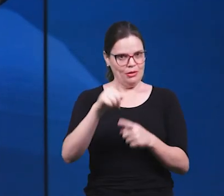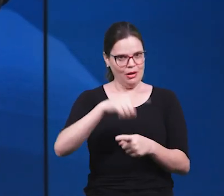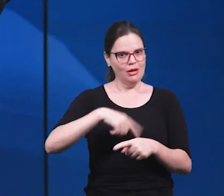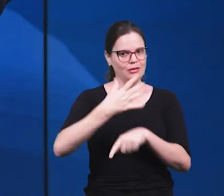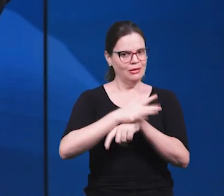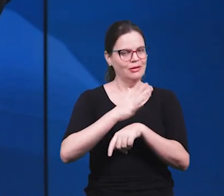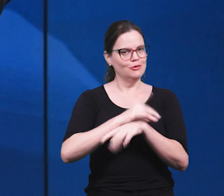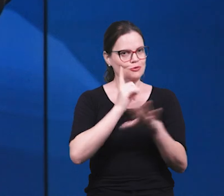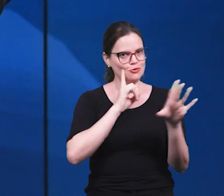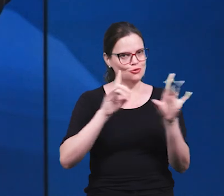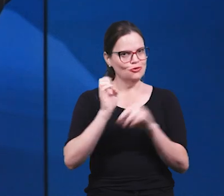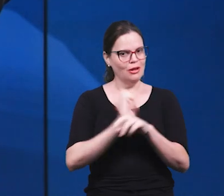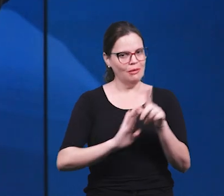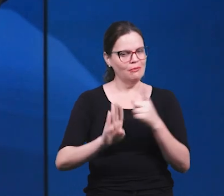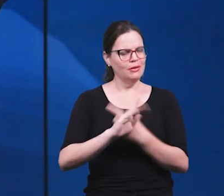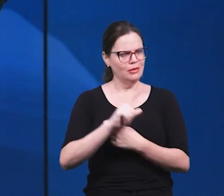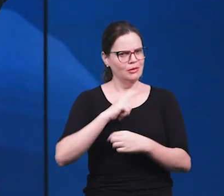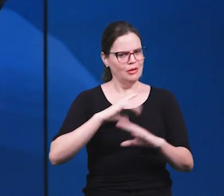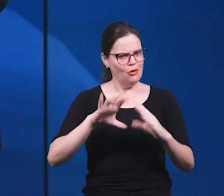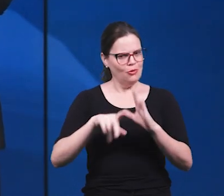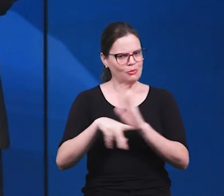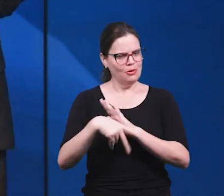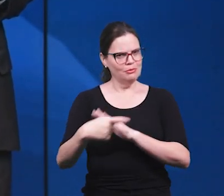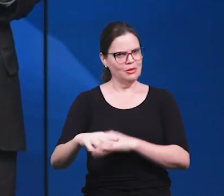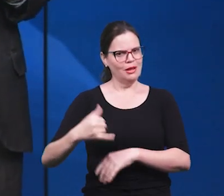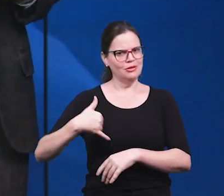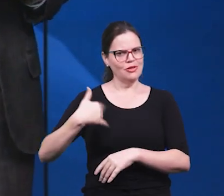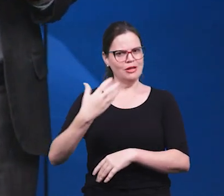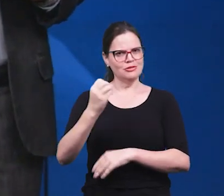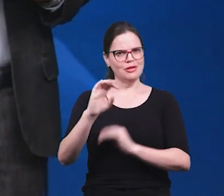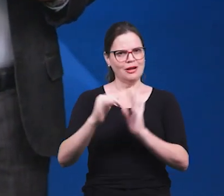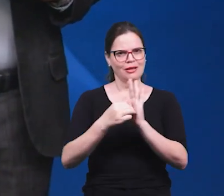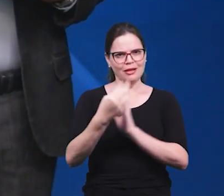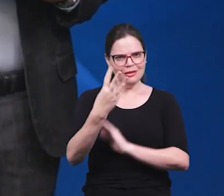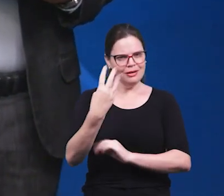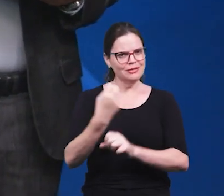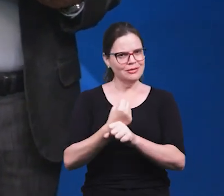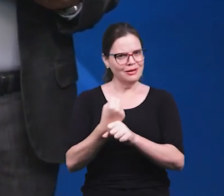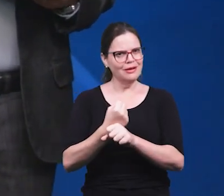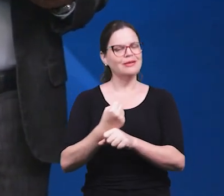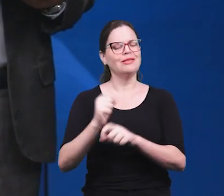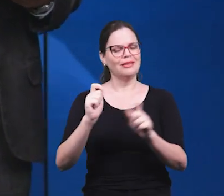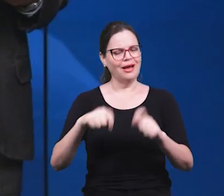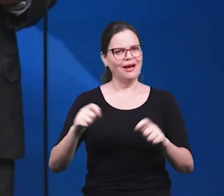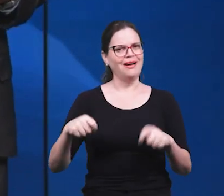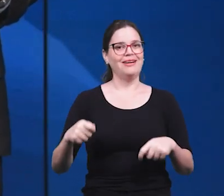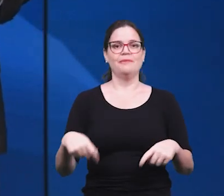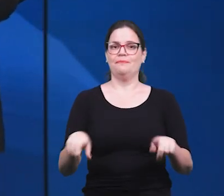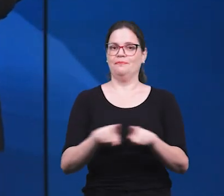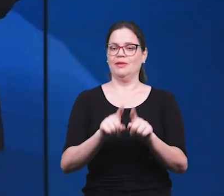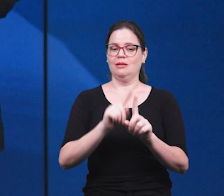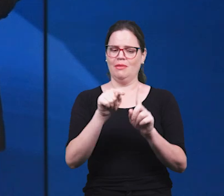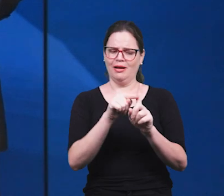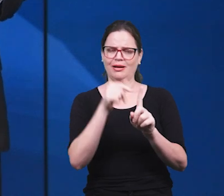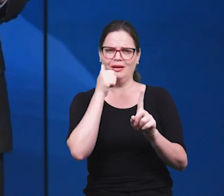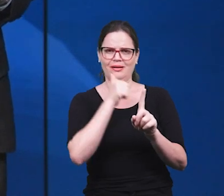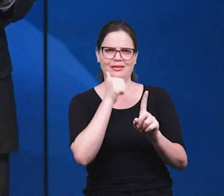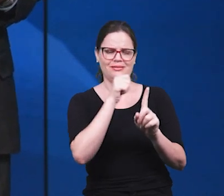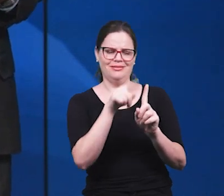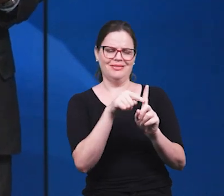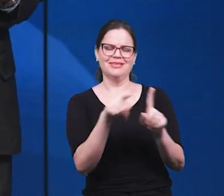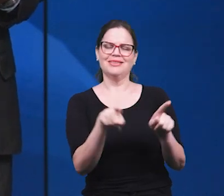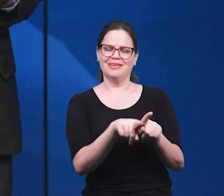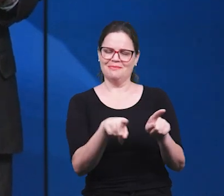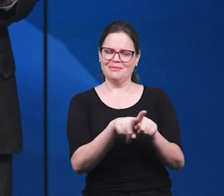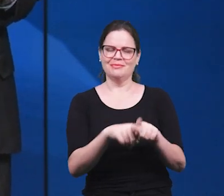são ativos na escola bíblica. Eles têm uma classe, a classe de 0 a 3 anos de idade, e mais a composição das irmãs que